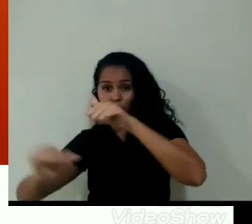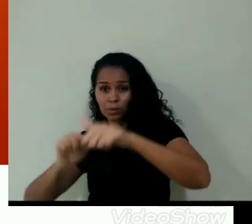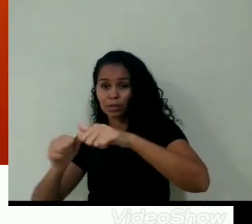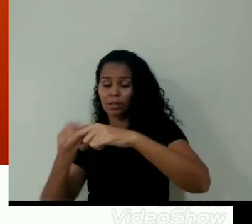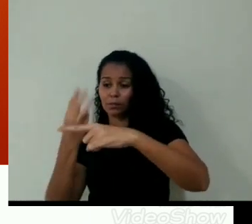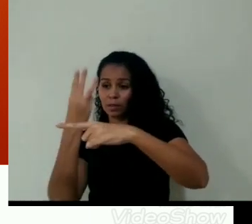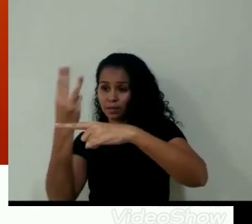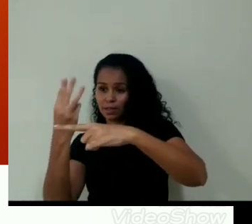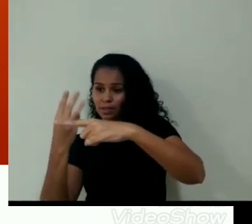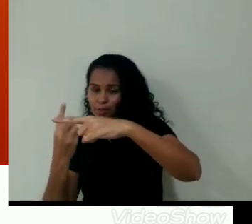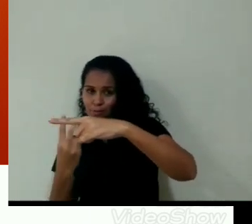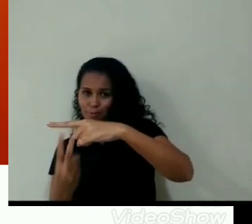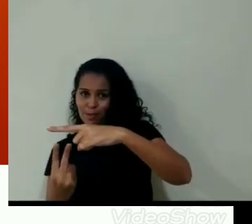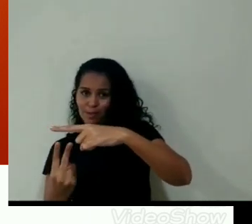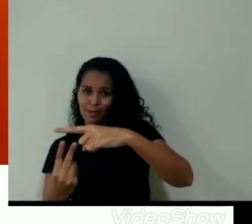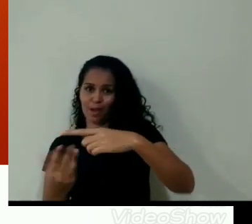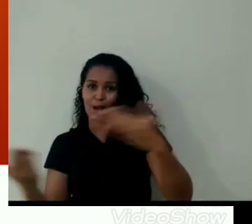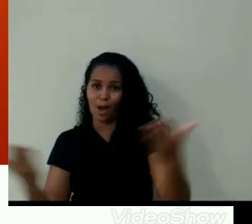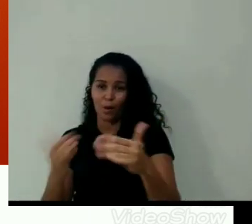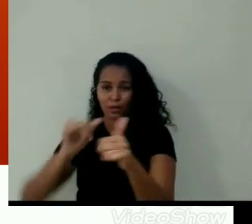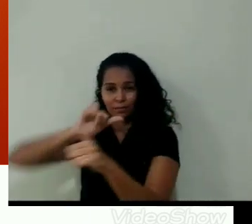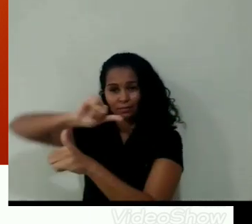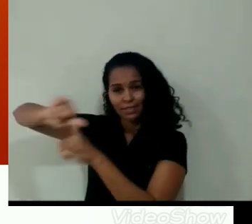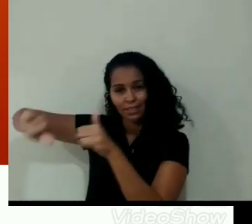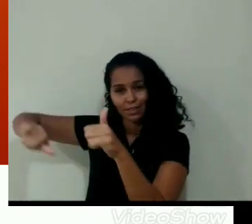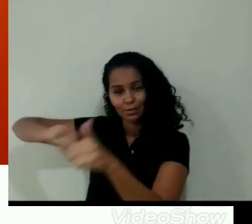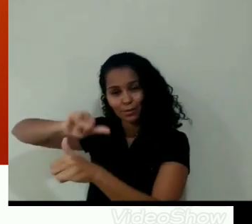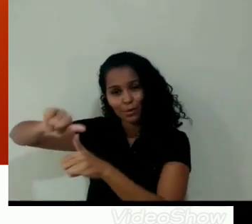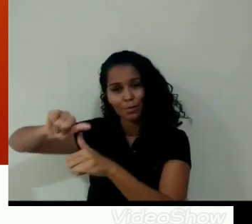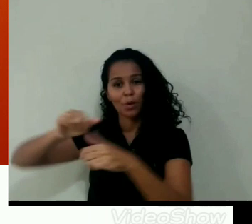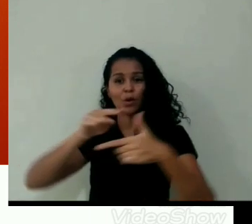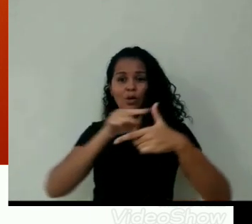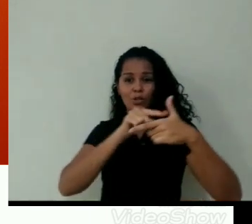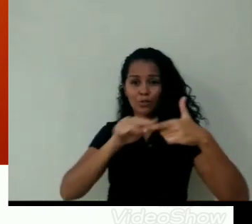4 vezes 3, 12. 5 vezes 2, 10.